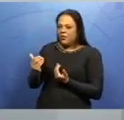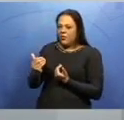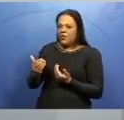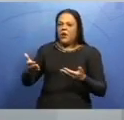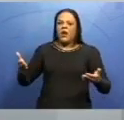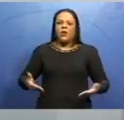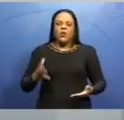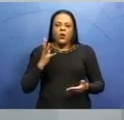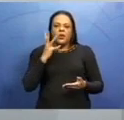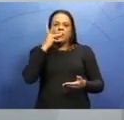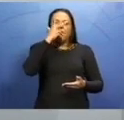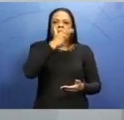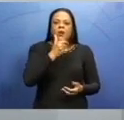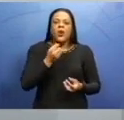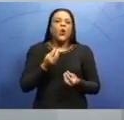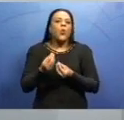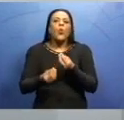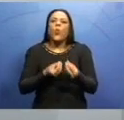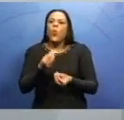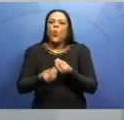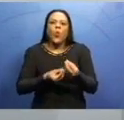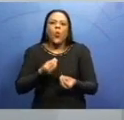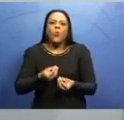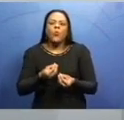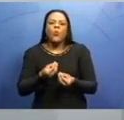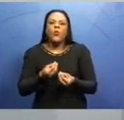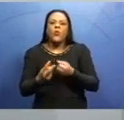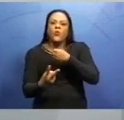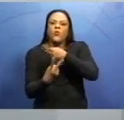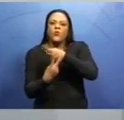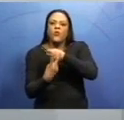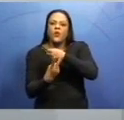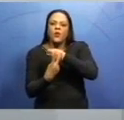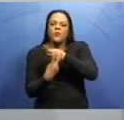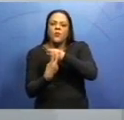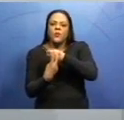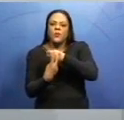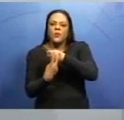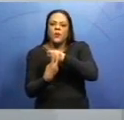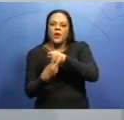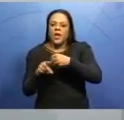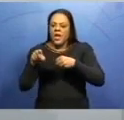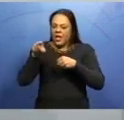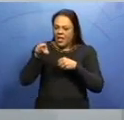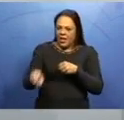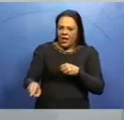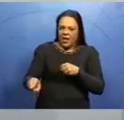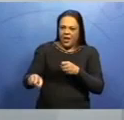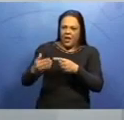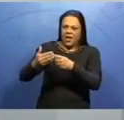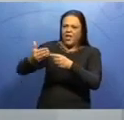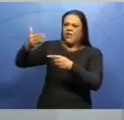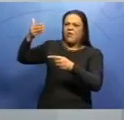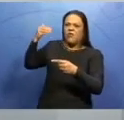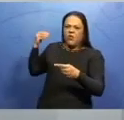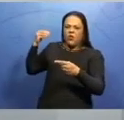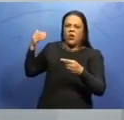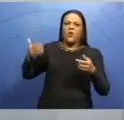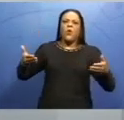posso falar que ele foi um belo rapaz quando crescer? Posso falar que ele é um belo rapaz quando